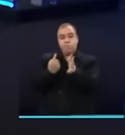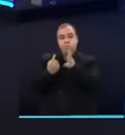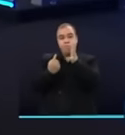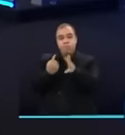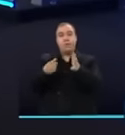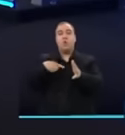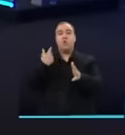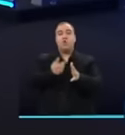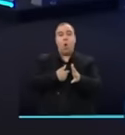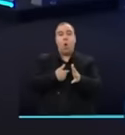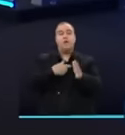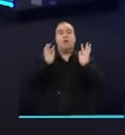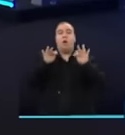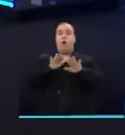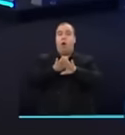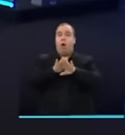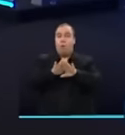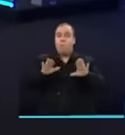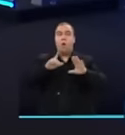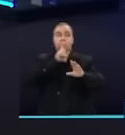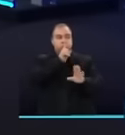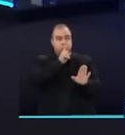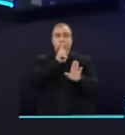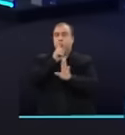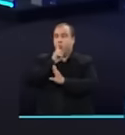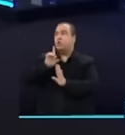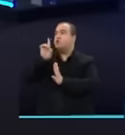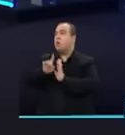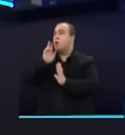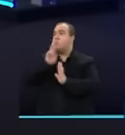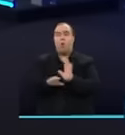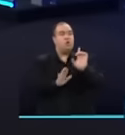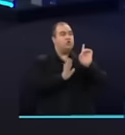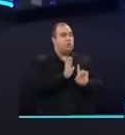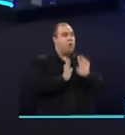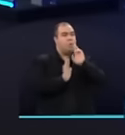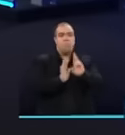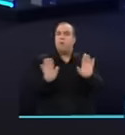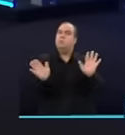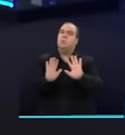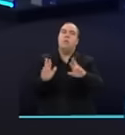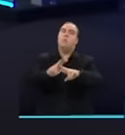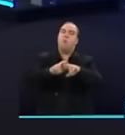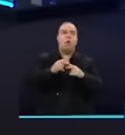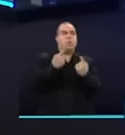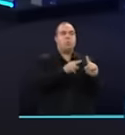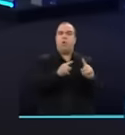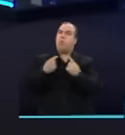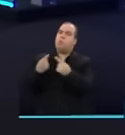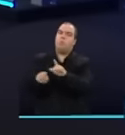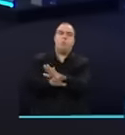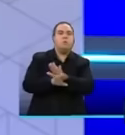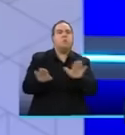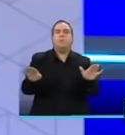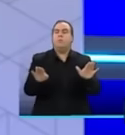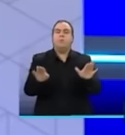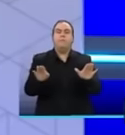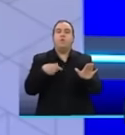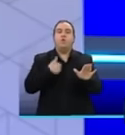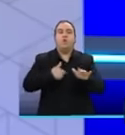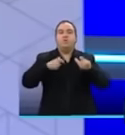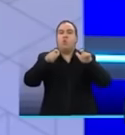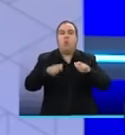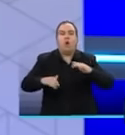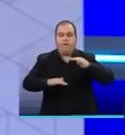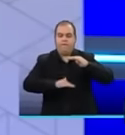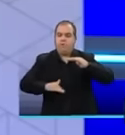nessa situação indefinida de um ficar pedindo direito de resposta por causa da provocação do outro. A gente não está no local